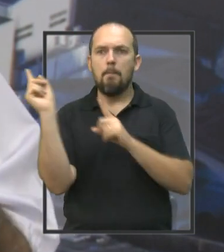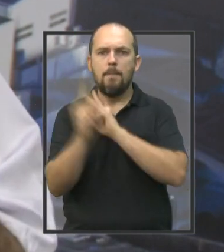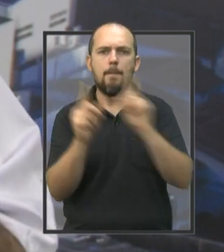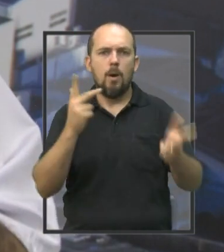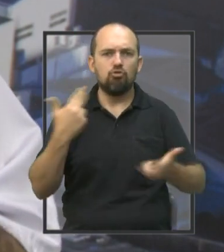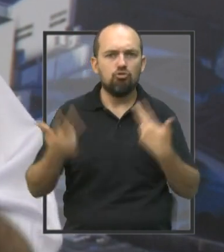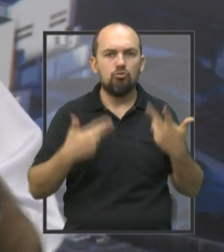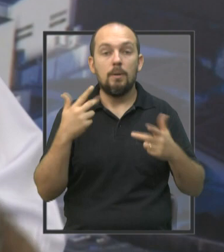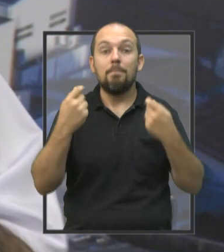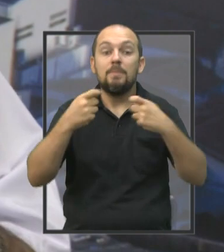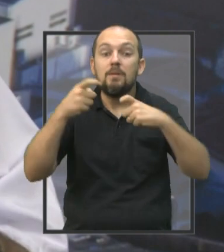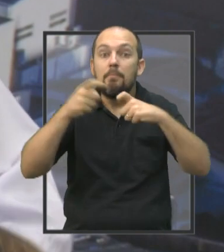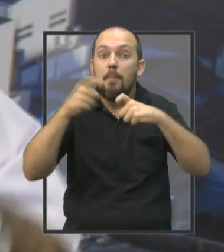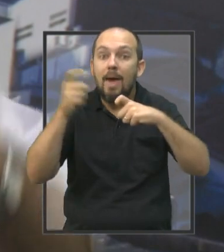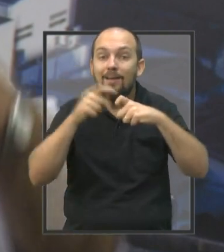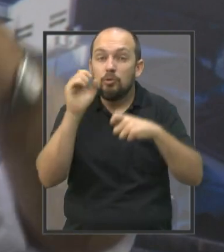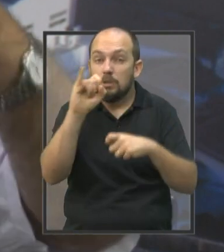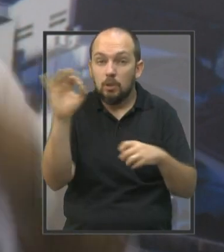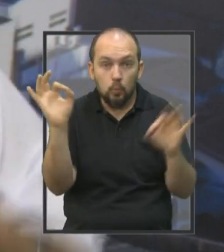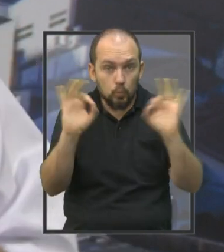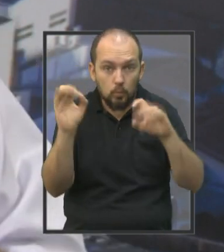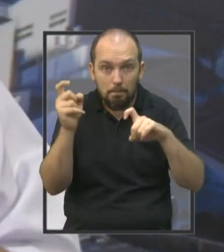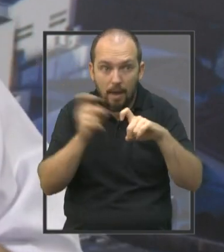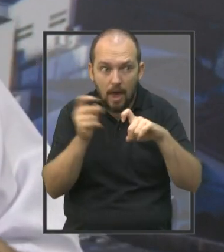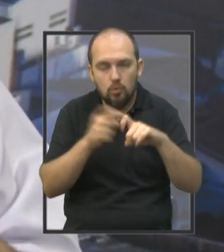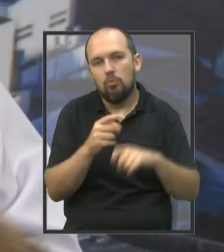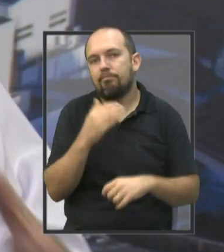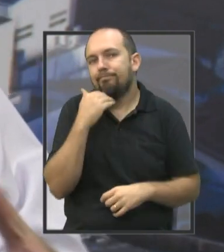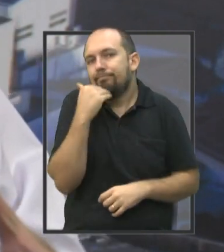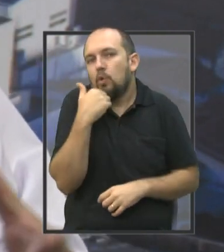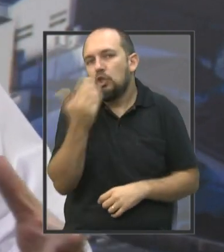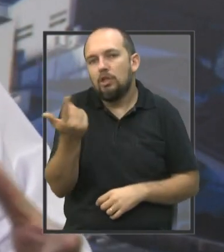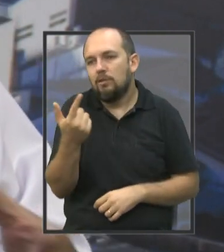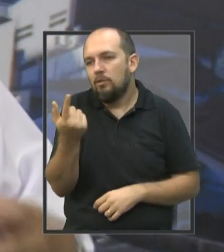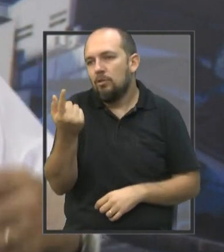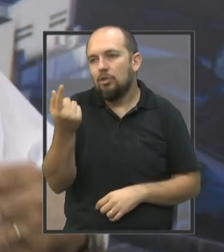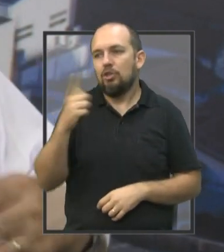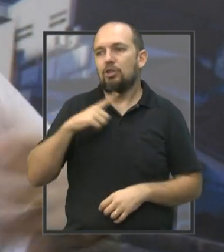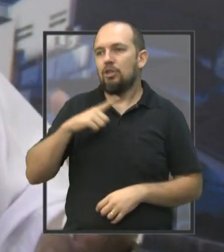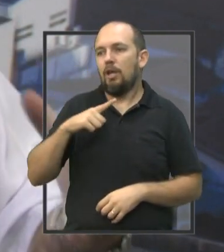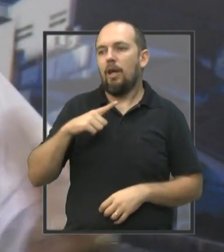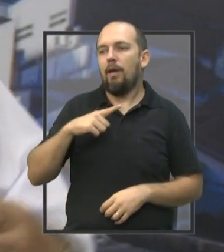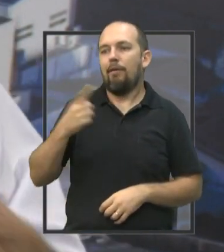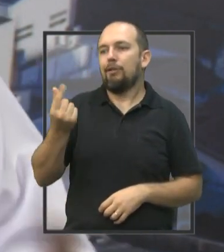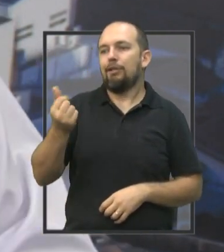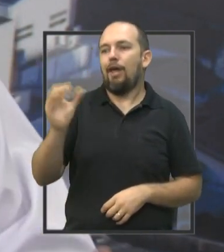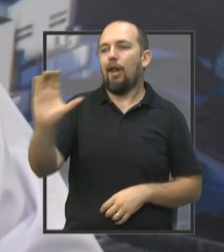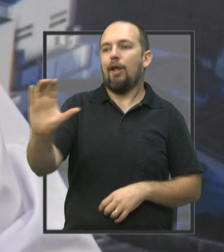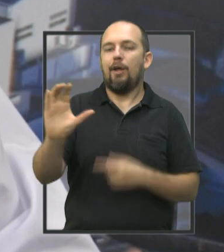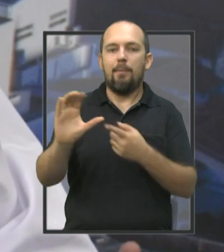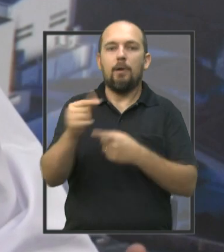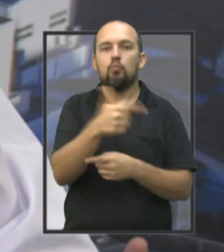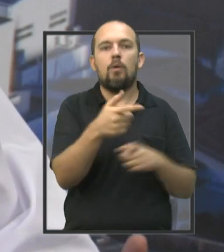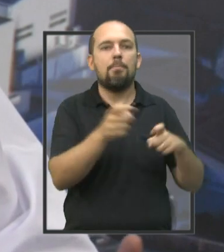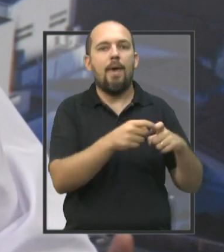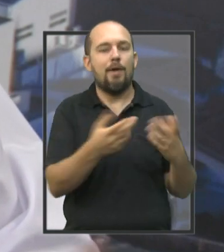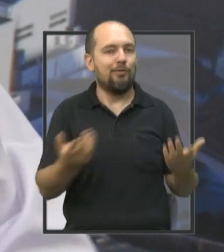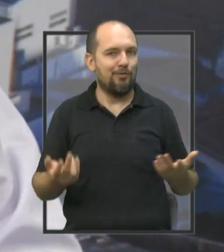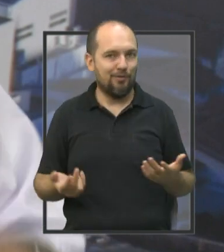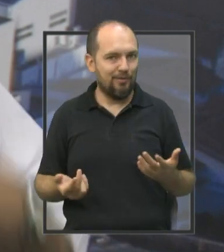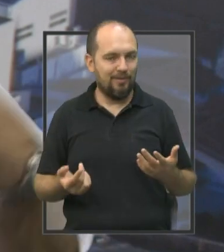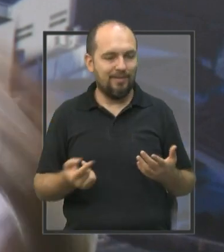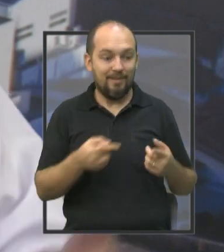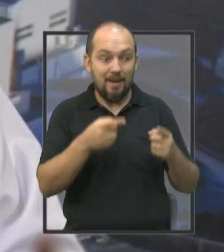precisa de médico. Se não tiver médico, não faz o procedimento. Não adianta ter. Tu falar, ah, mas se não tem um médico, não